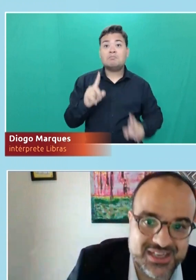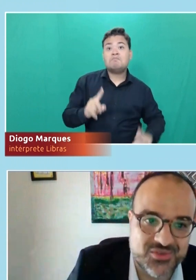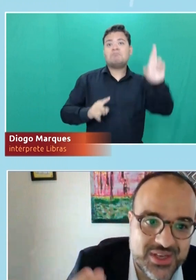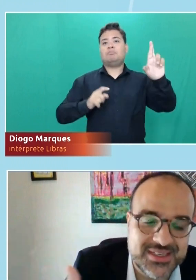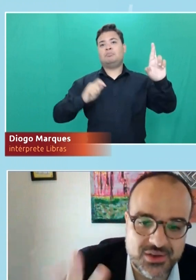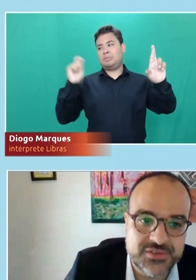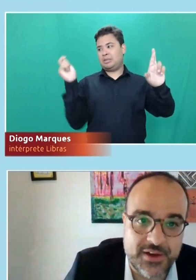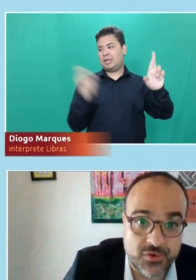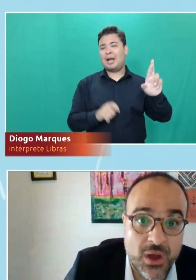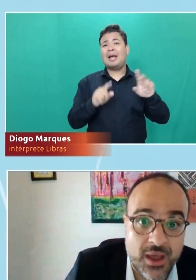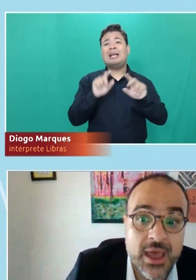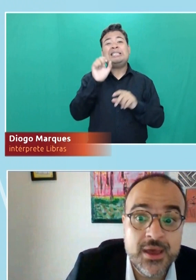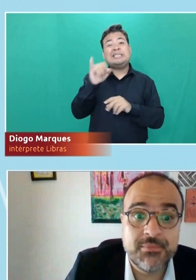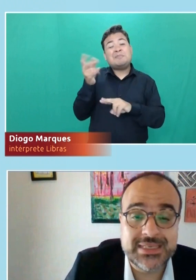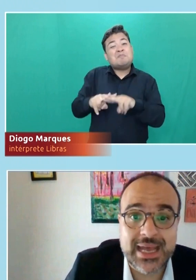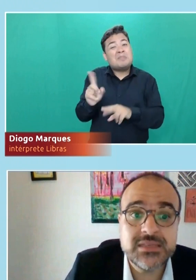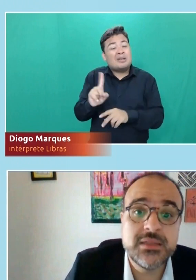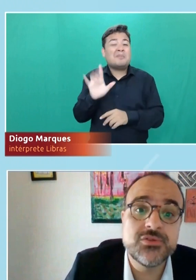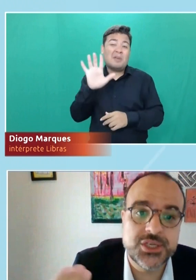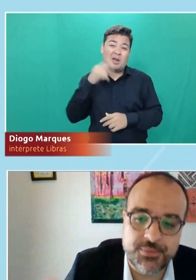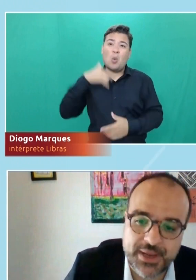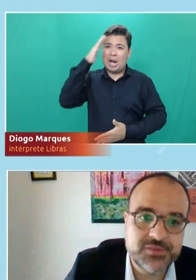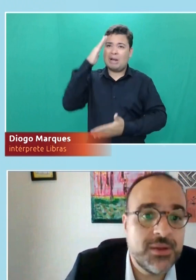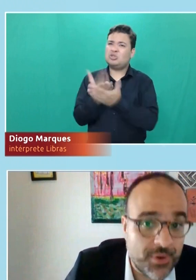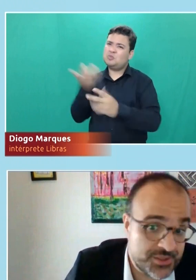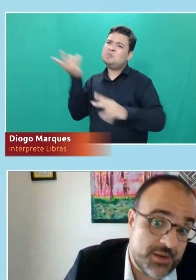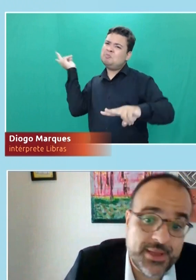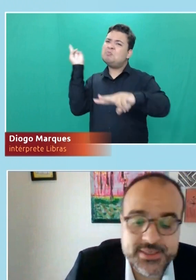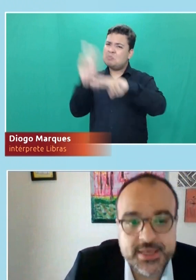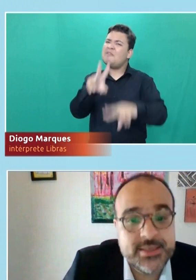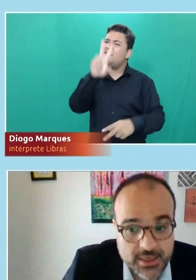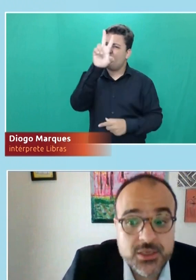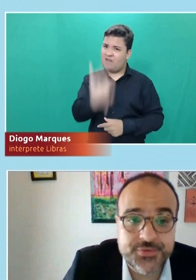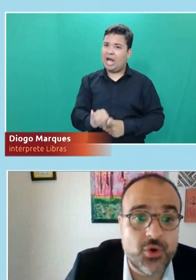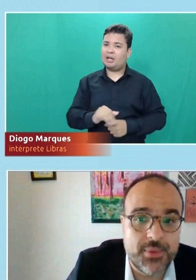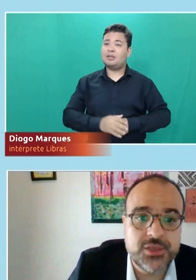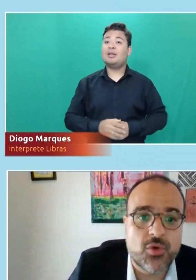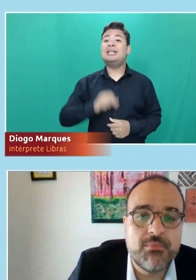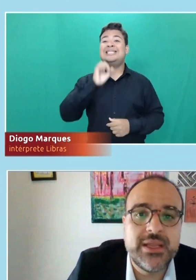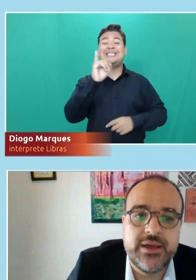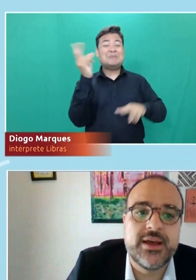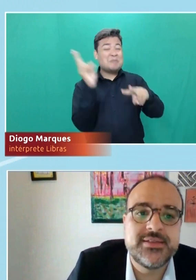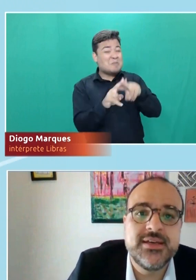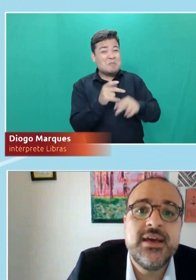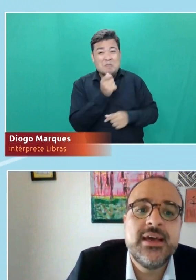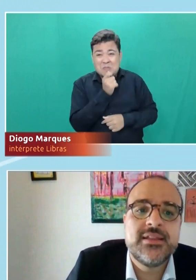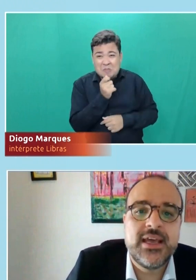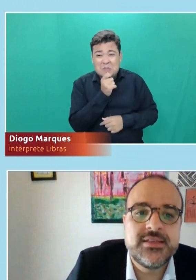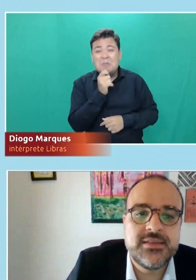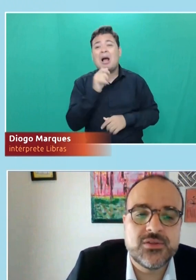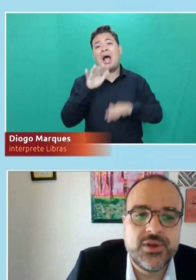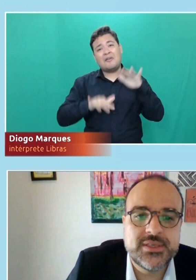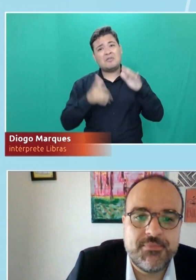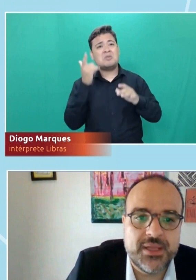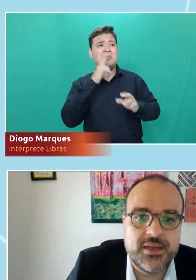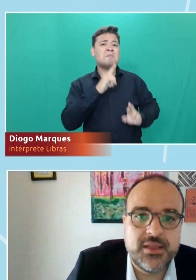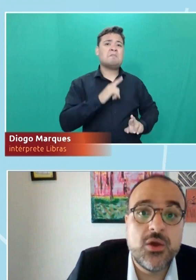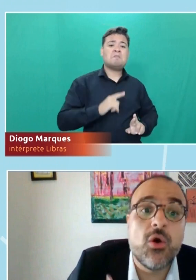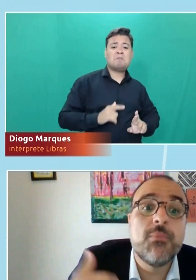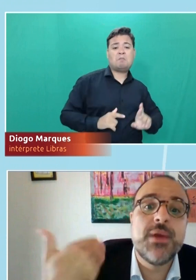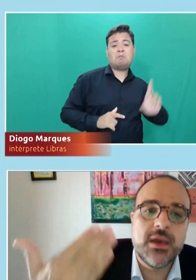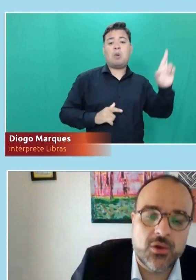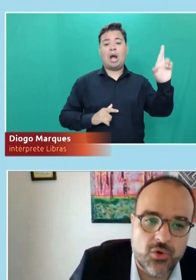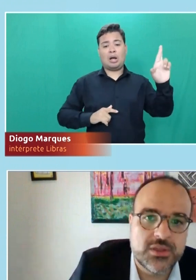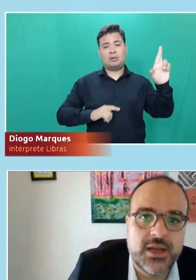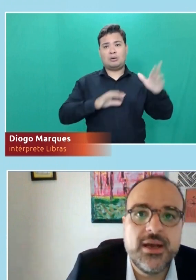muitas acusações em seu desfavor, mas caso ele não seja preso, ele pode reaparecer, sim, individualmente, como uma liderança desses setores que